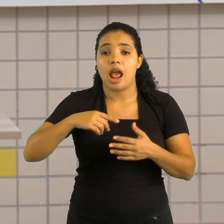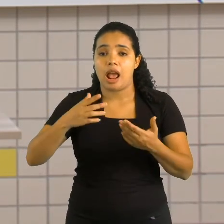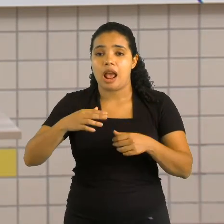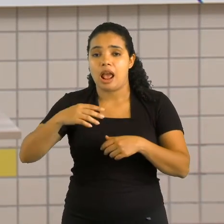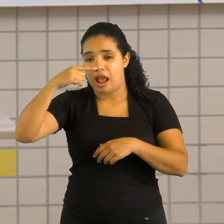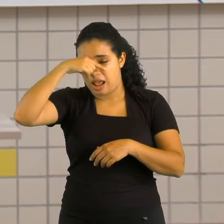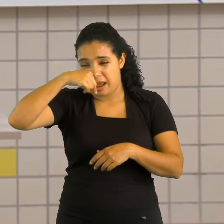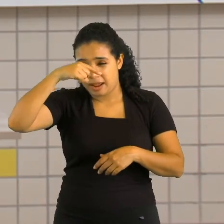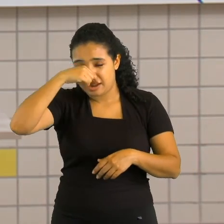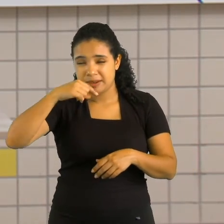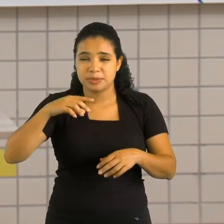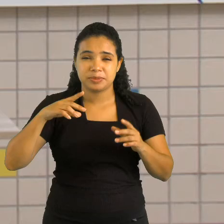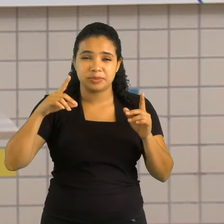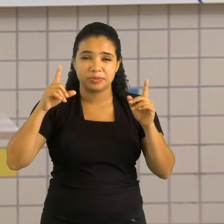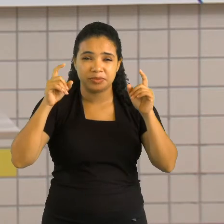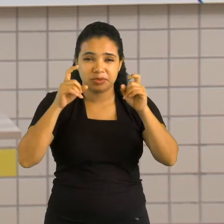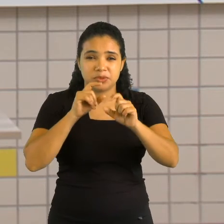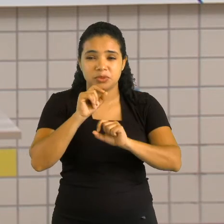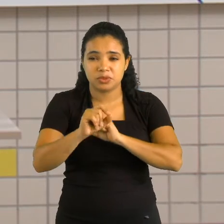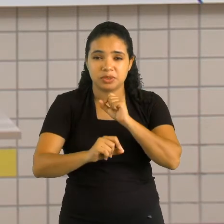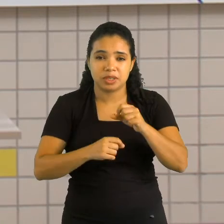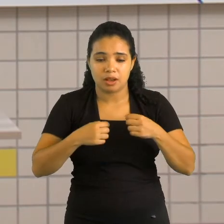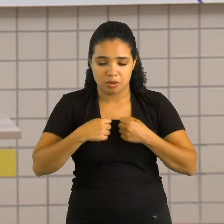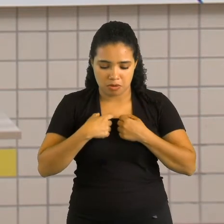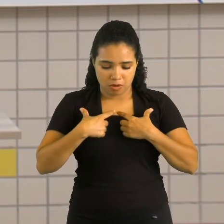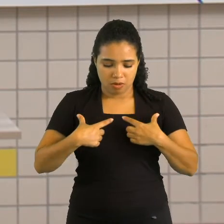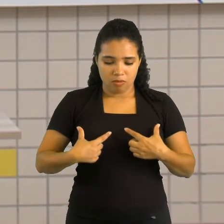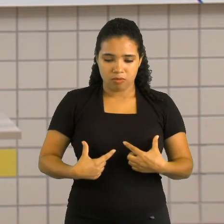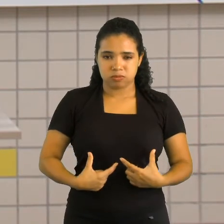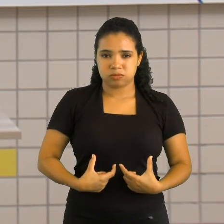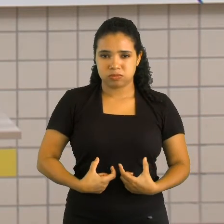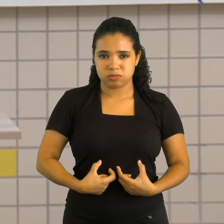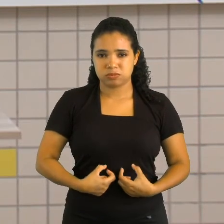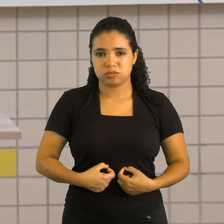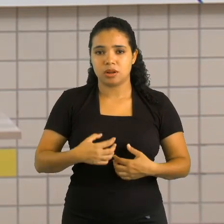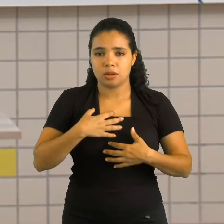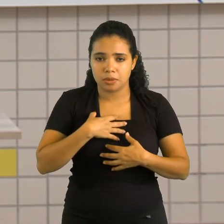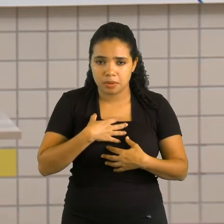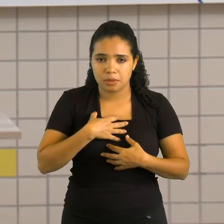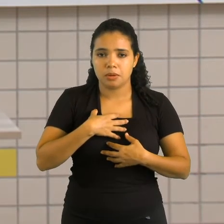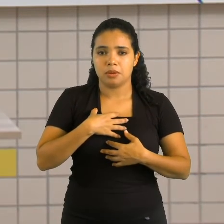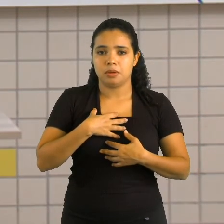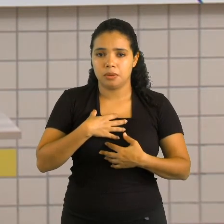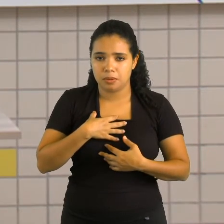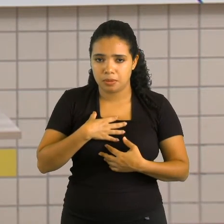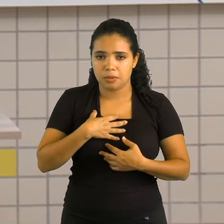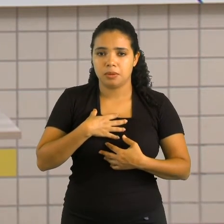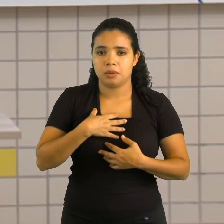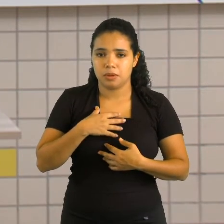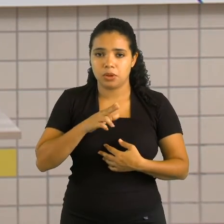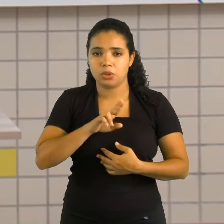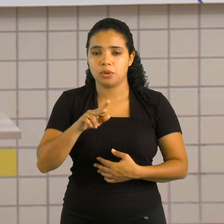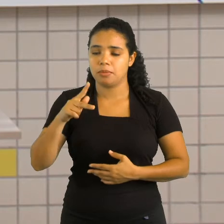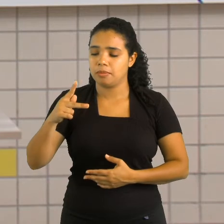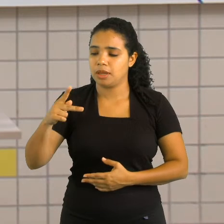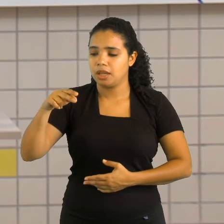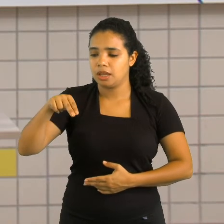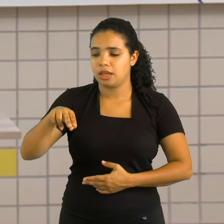sérias complicações como que pneumonia, né? Mas é a mesma coisa, por isso que é